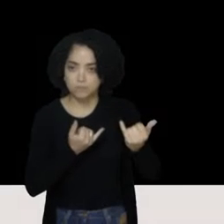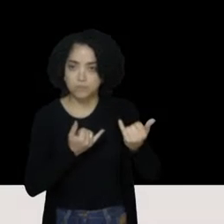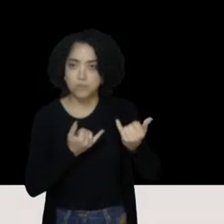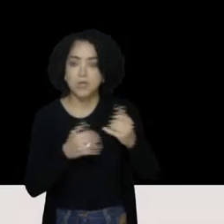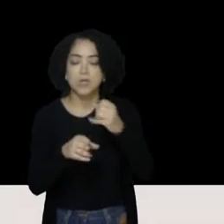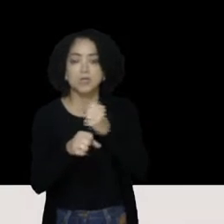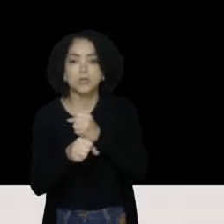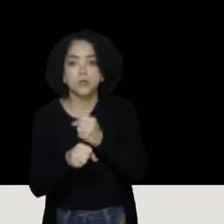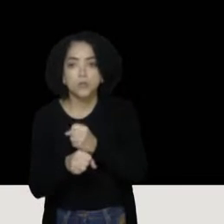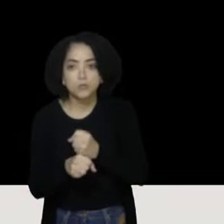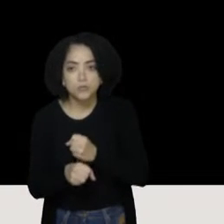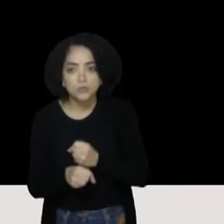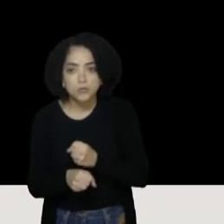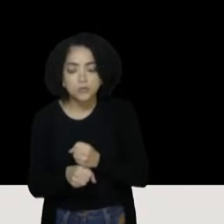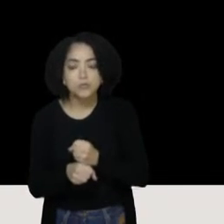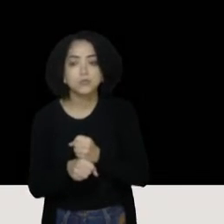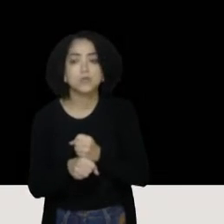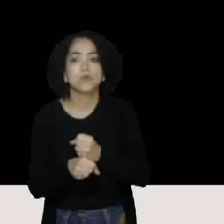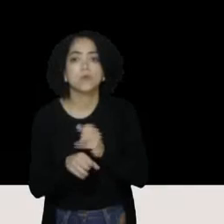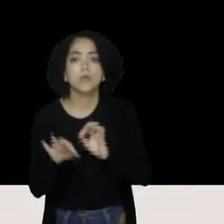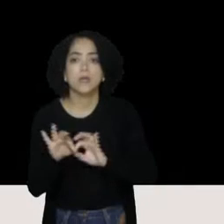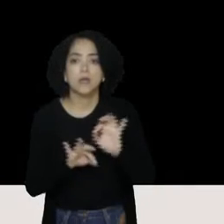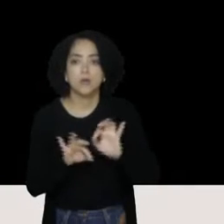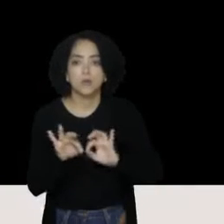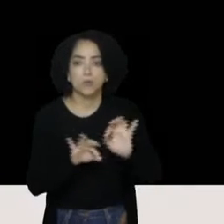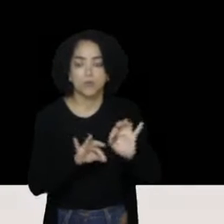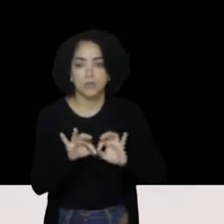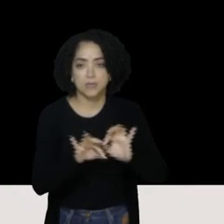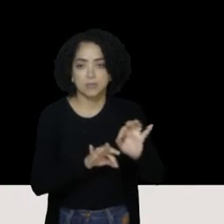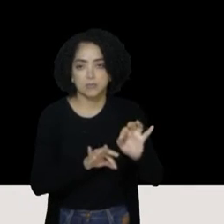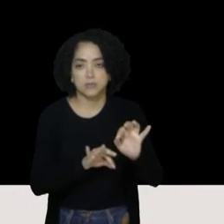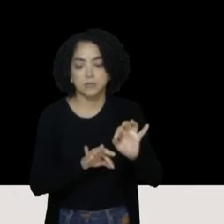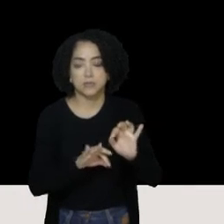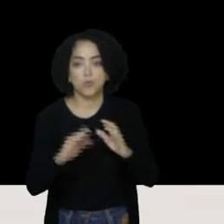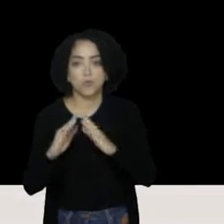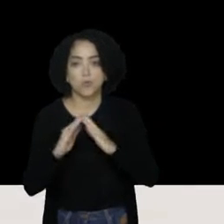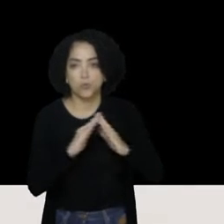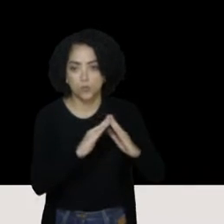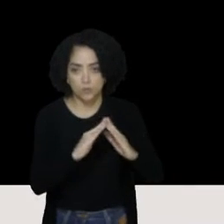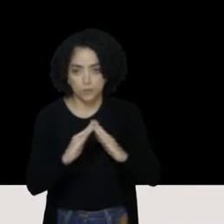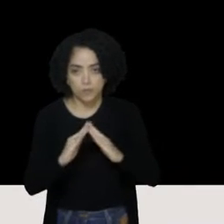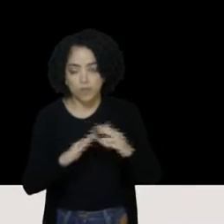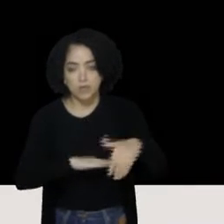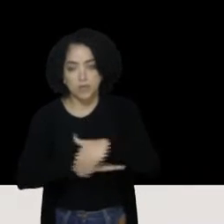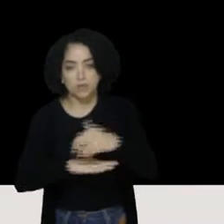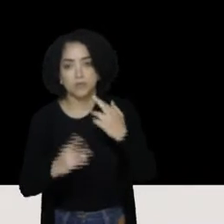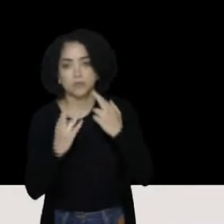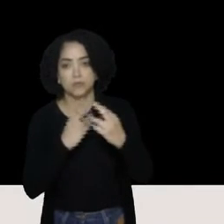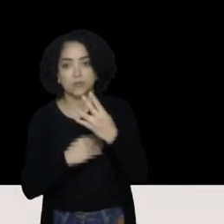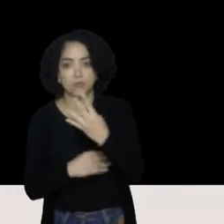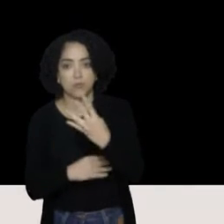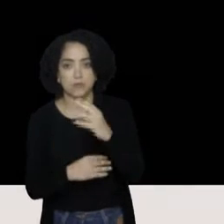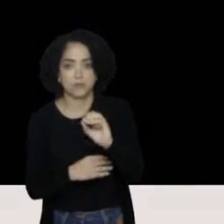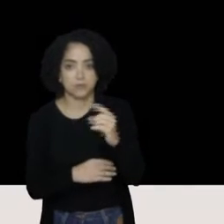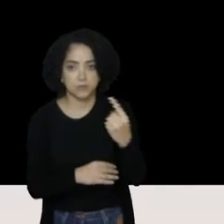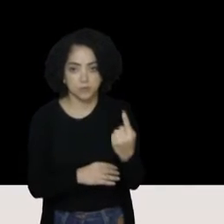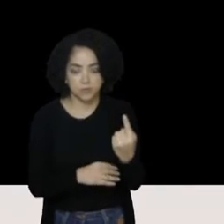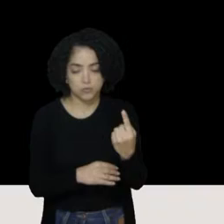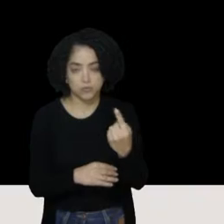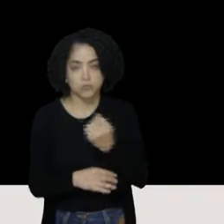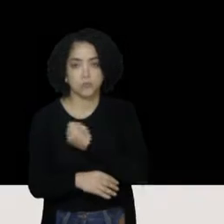construção irregular de residências na rodovia SC-401, número